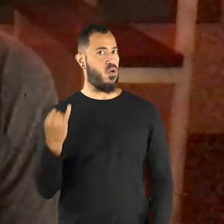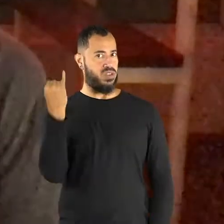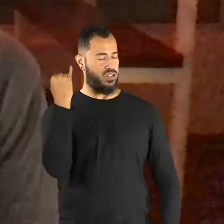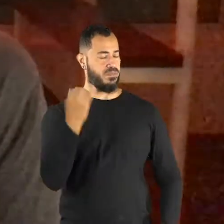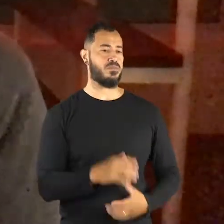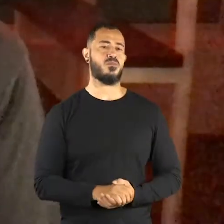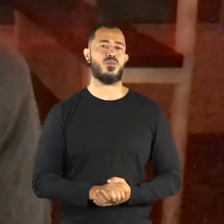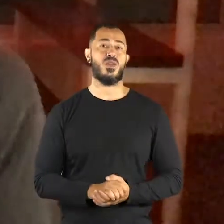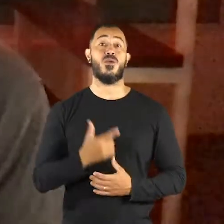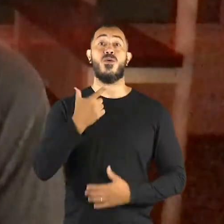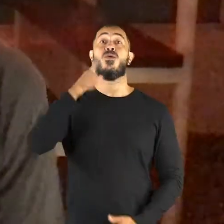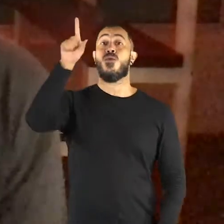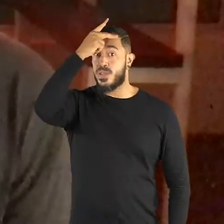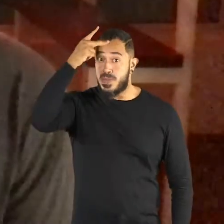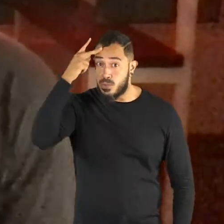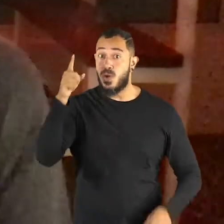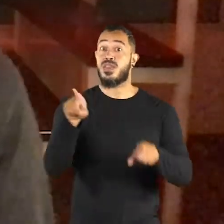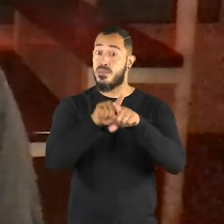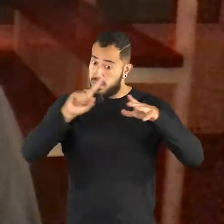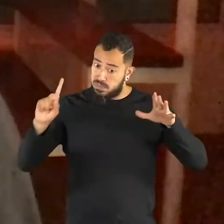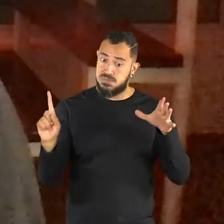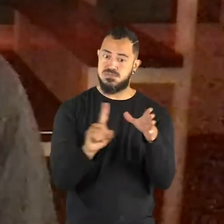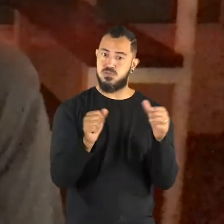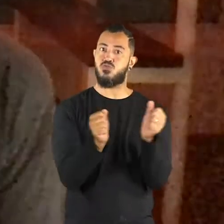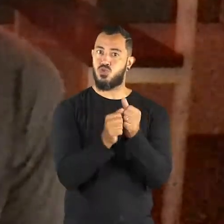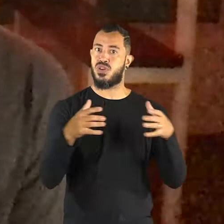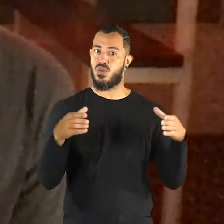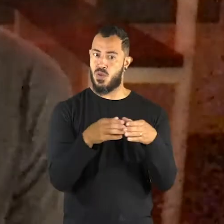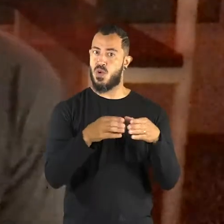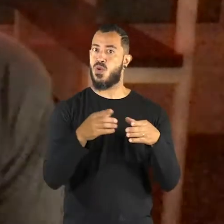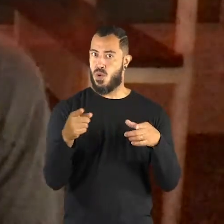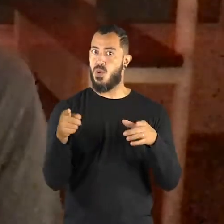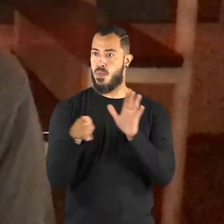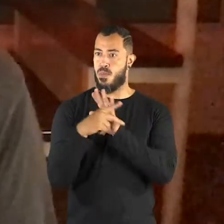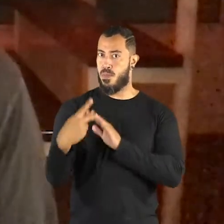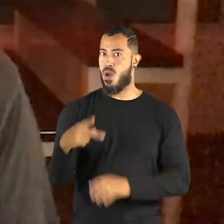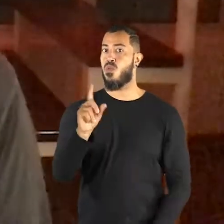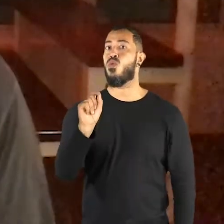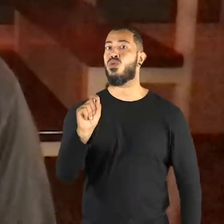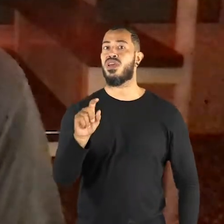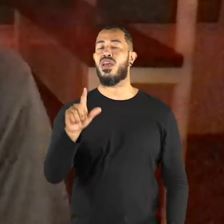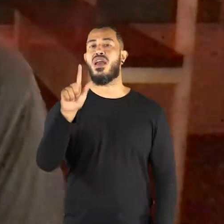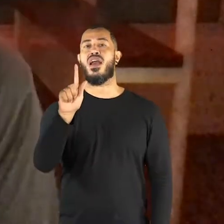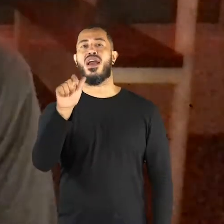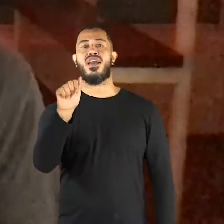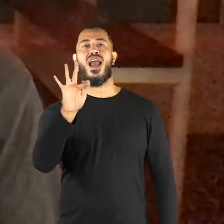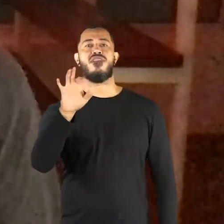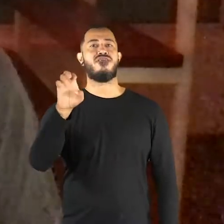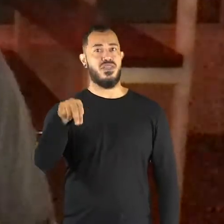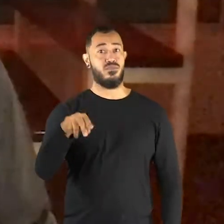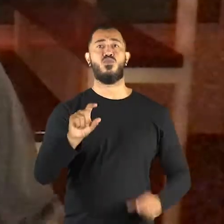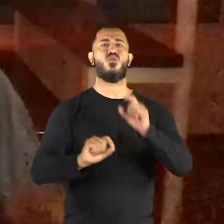Outra pessoa que trabalha muito próximo entre uma produção e uma direção de fotografia é o gaffer. É uma pessoa que pensa